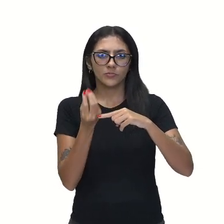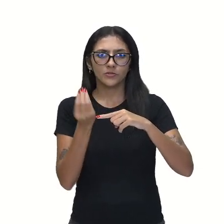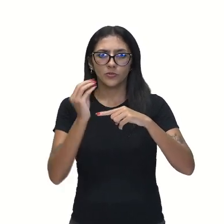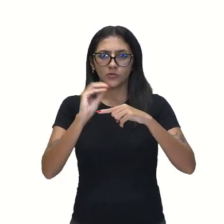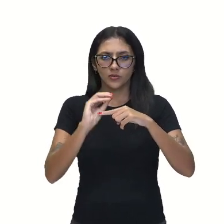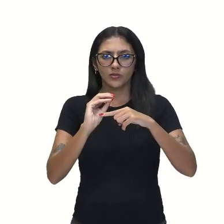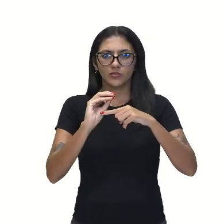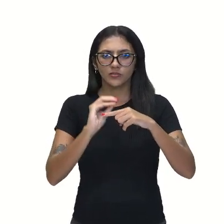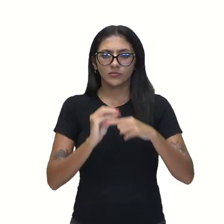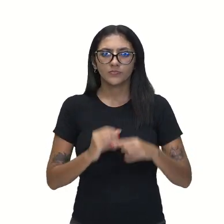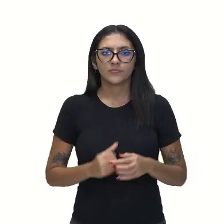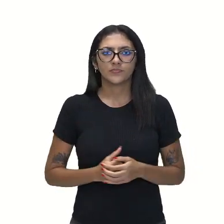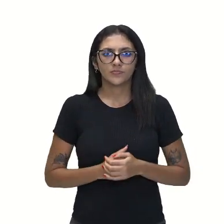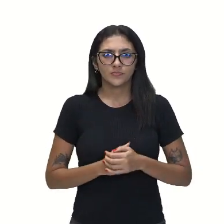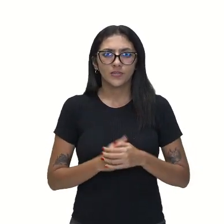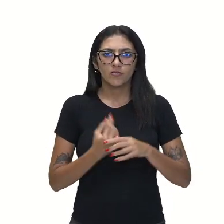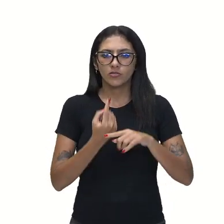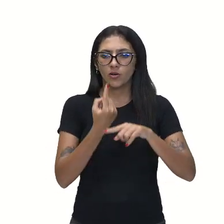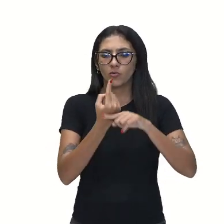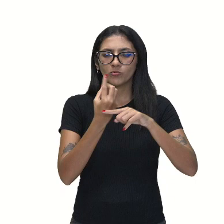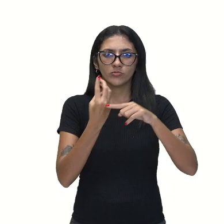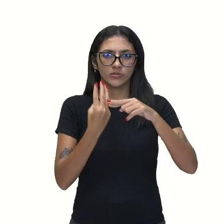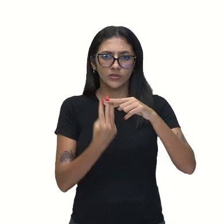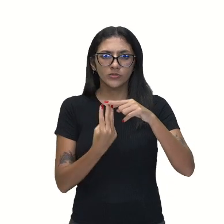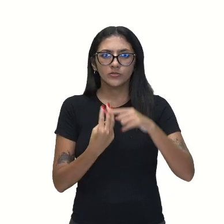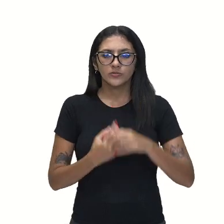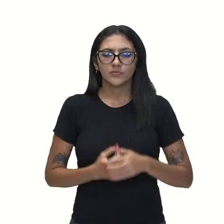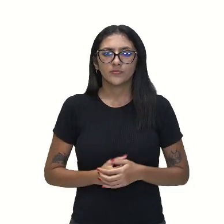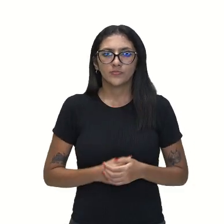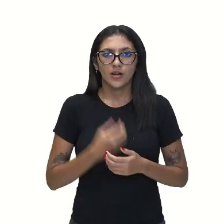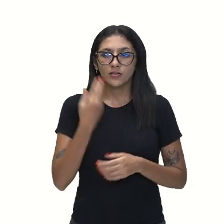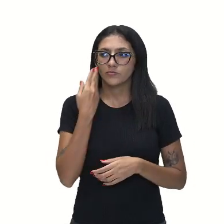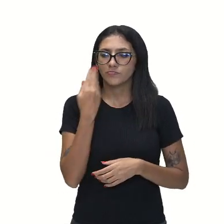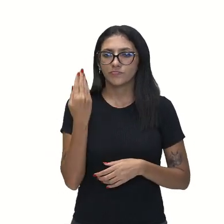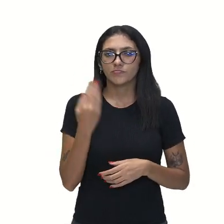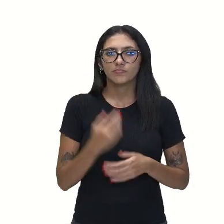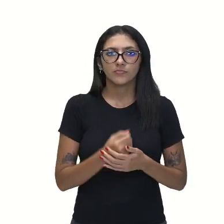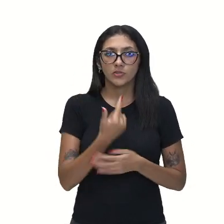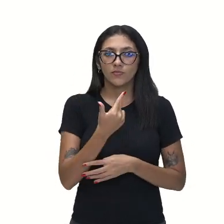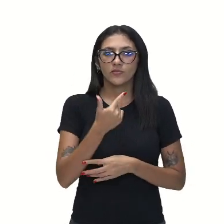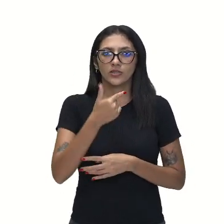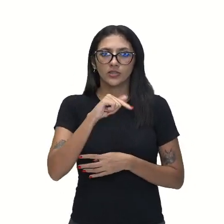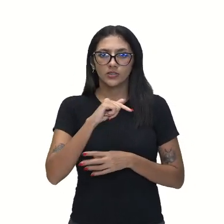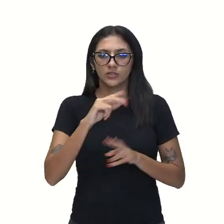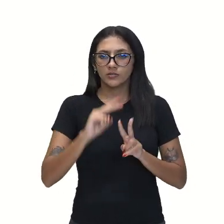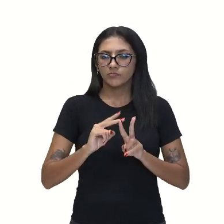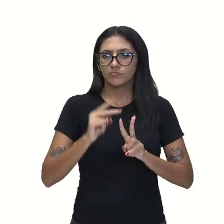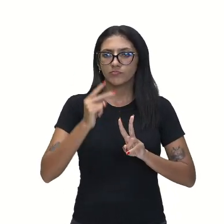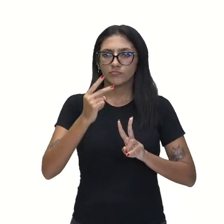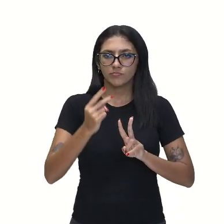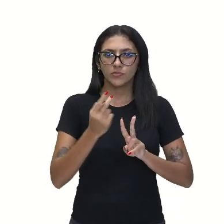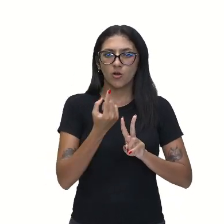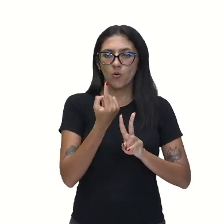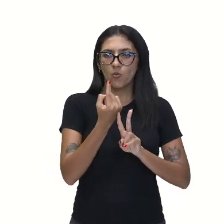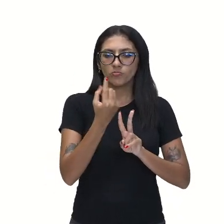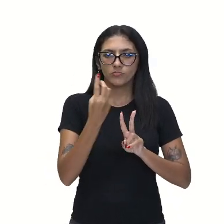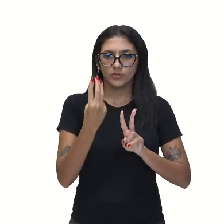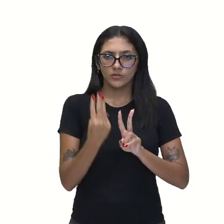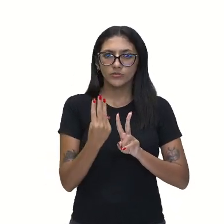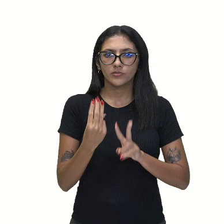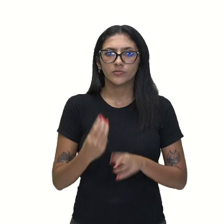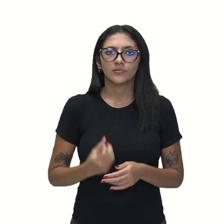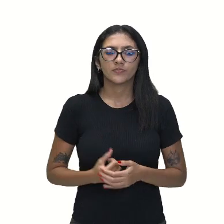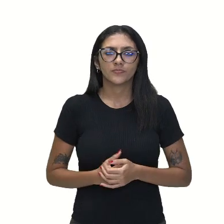esse expoente é 1, né? Ele vai ser a parte de cima da fração. Então aí está. Transformei uma